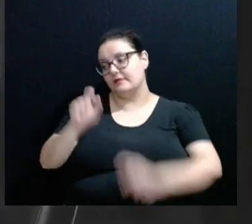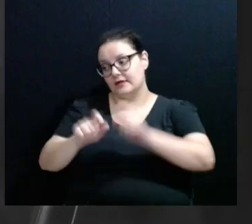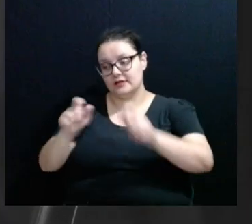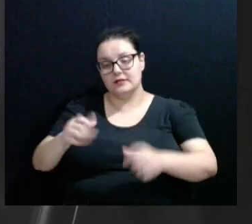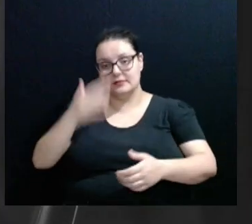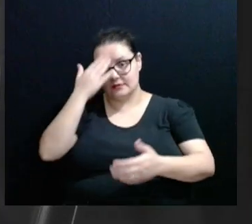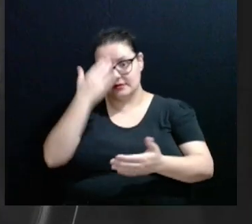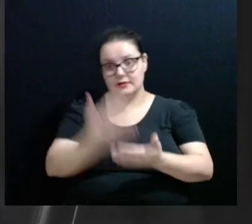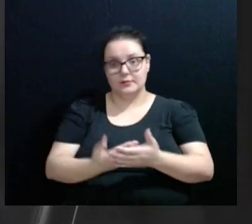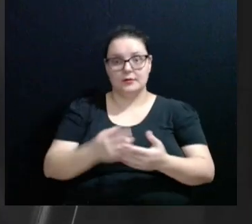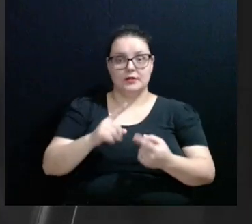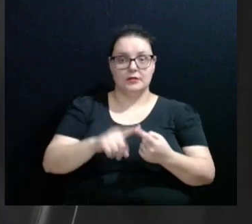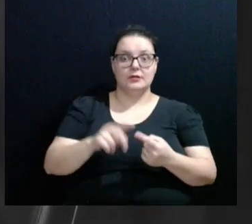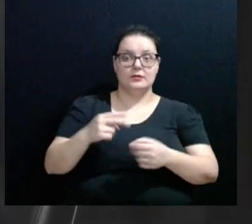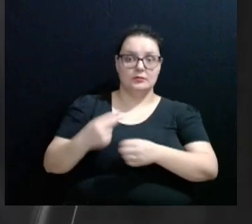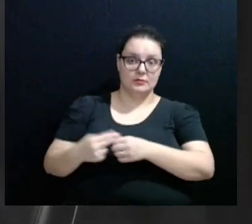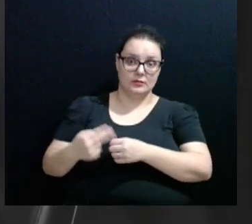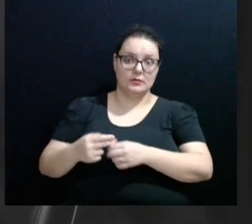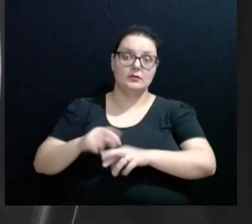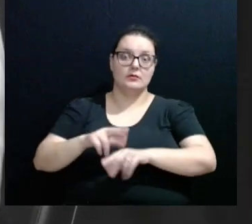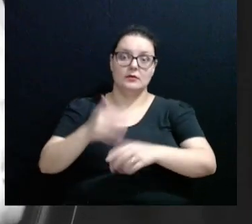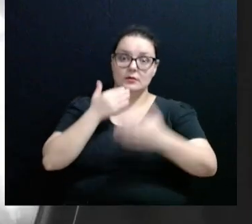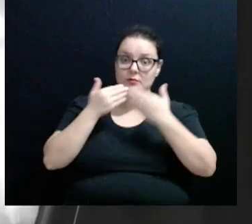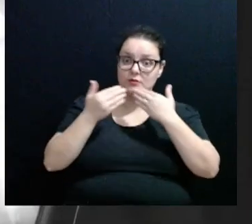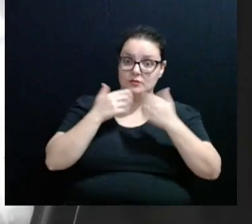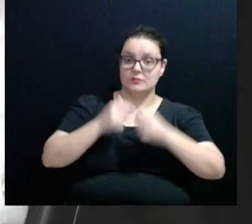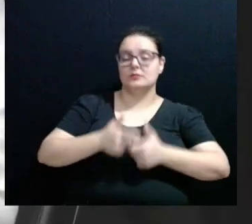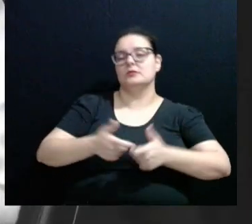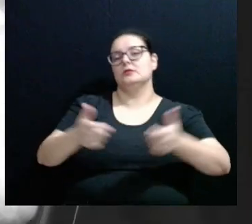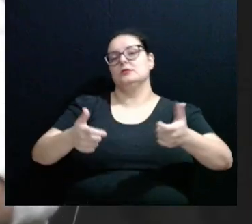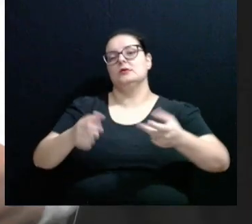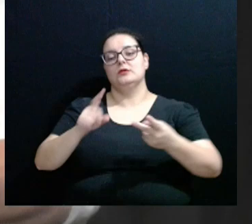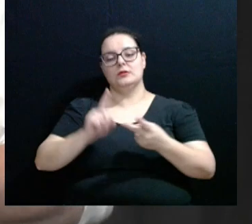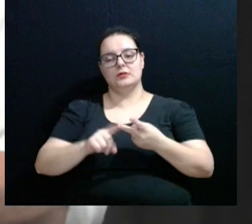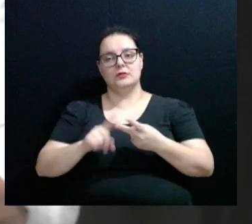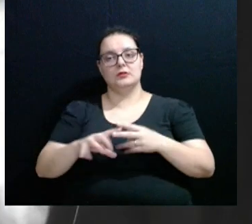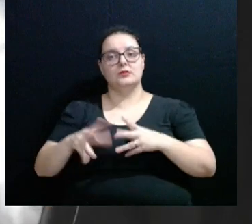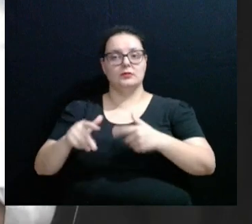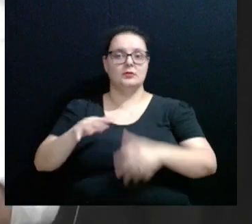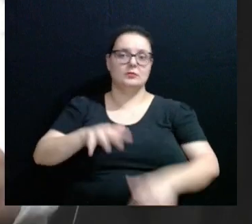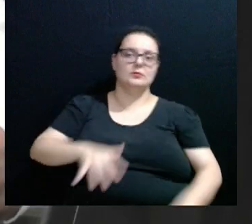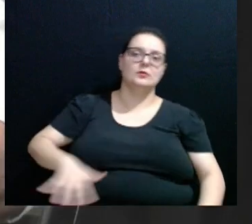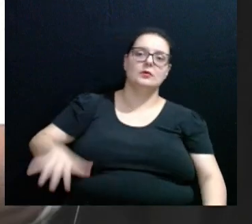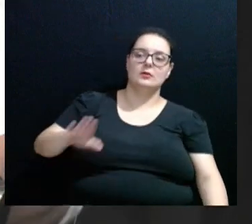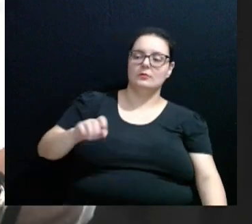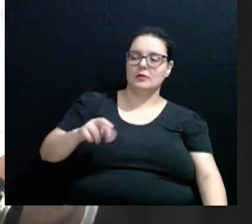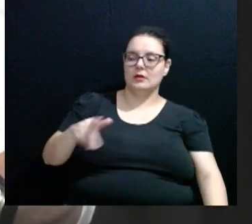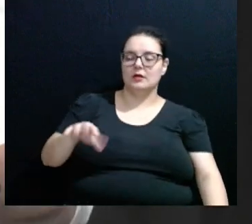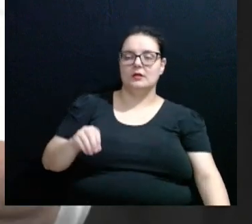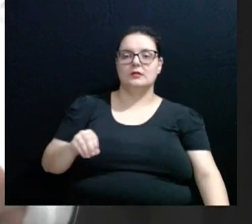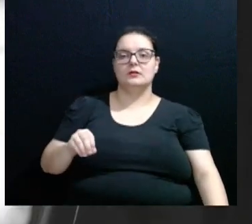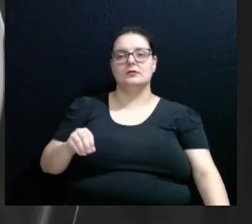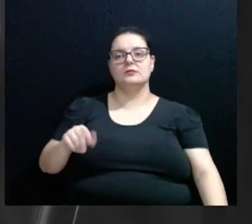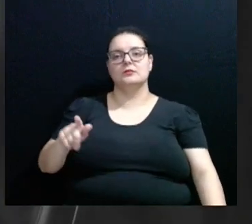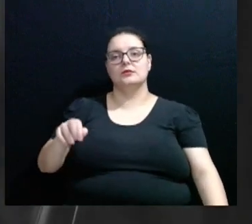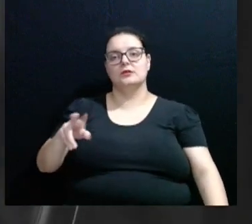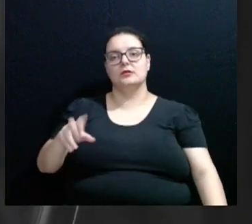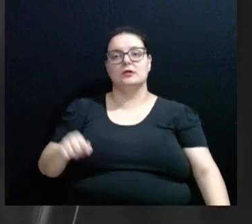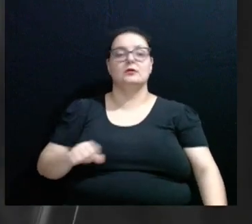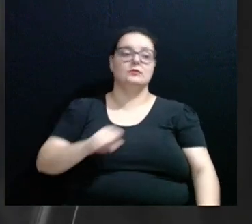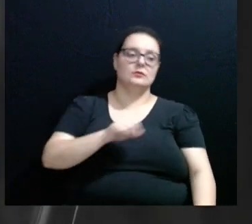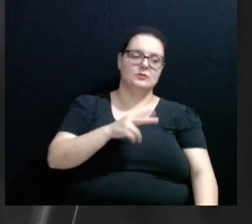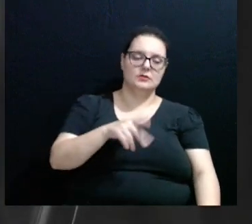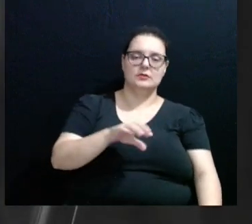a Unicamp, que Sim. tinha muita demanda, e a gente tinha todo um território, que era Barão Geraldo e São Marcos. Então era importante que